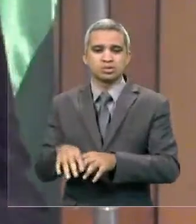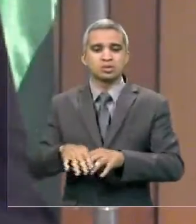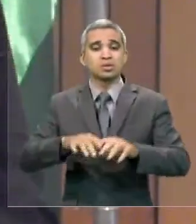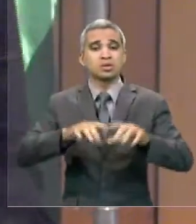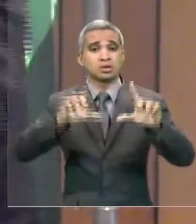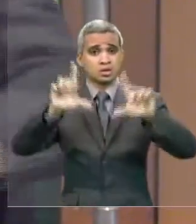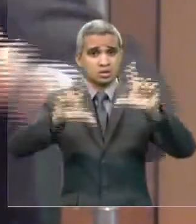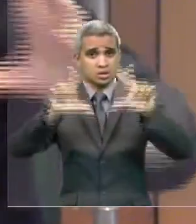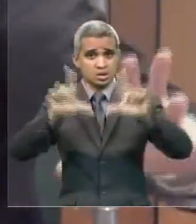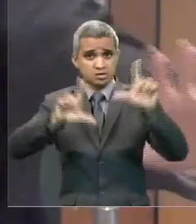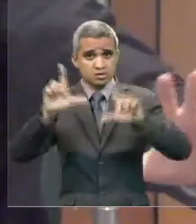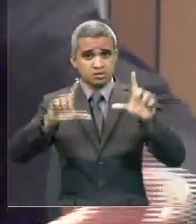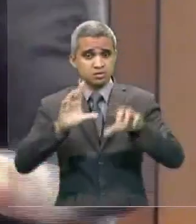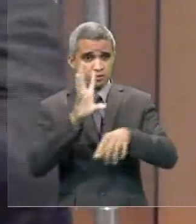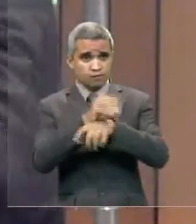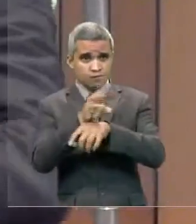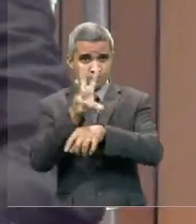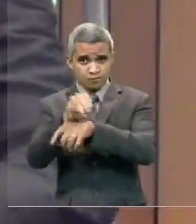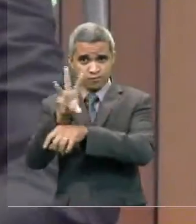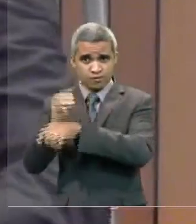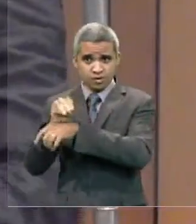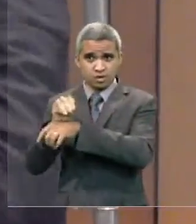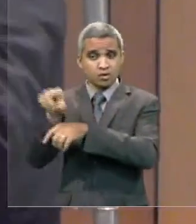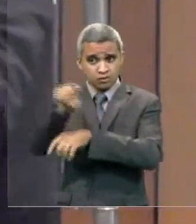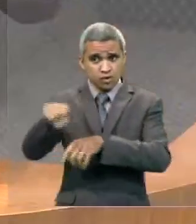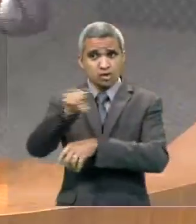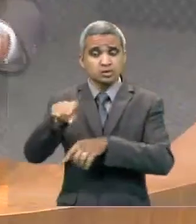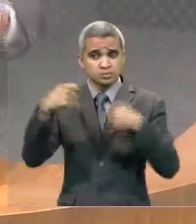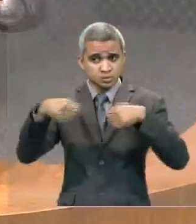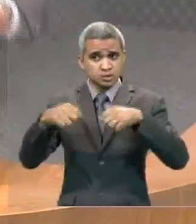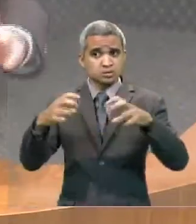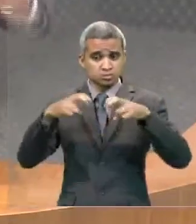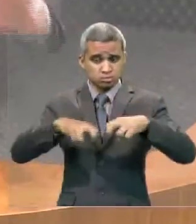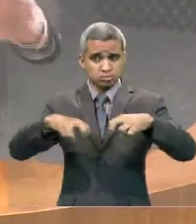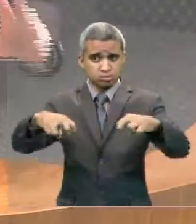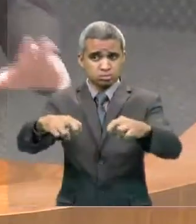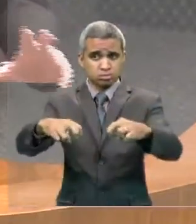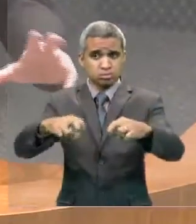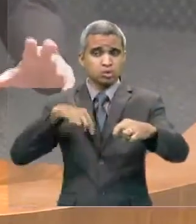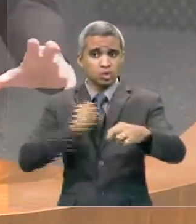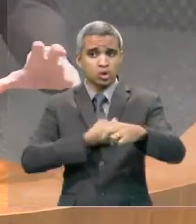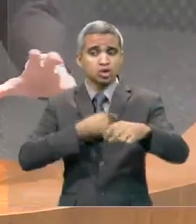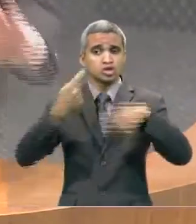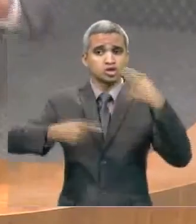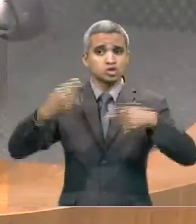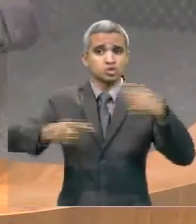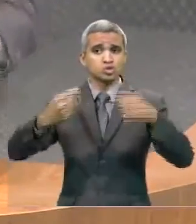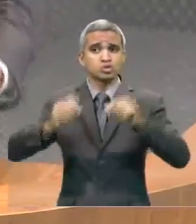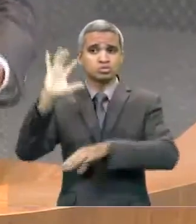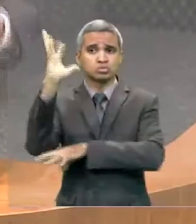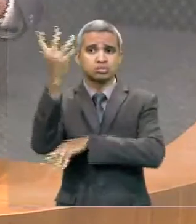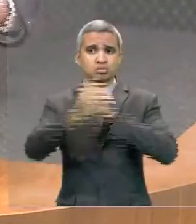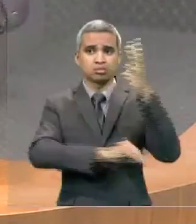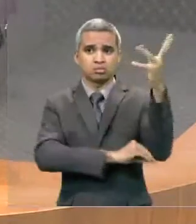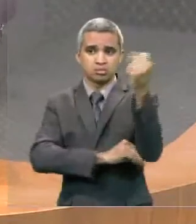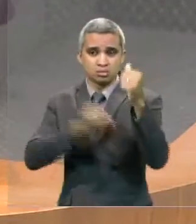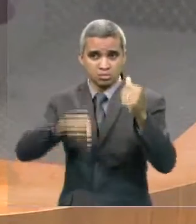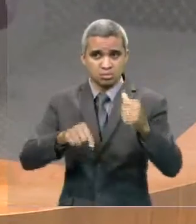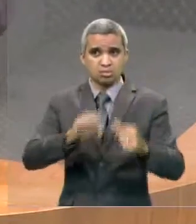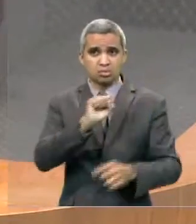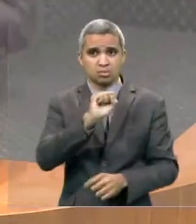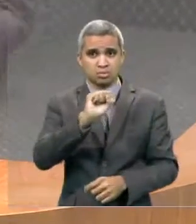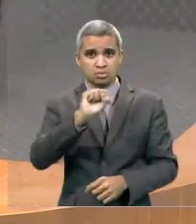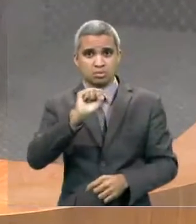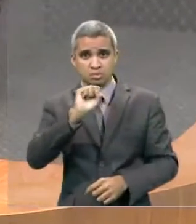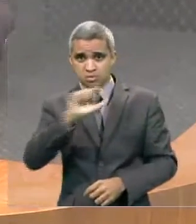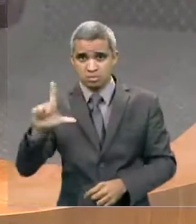possa bater foto, porque eu vou botar pressão, todos têm que ir, porque nós vamos discutir o meio ambiente da ilha. É o Partido Verde querendo discutir